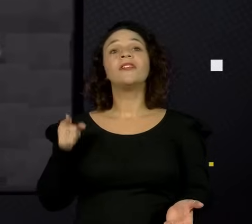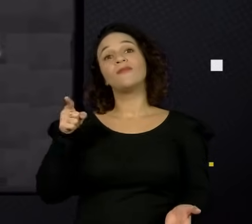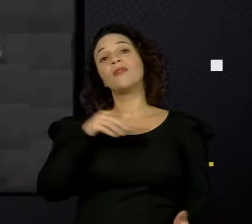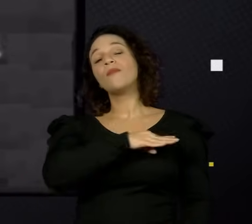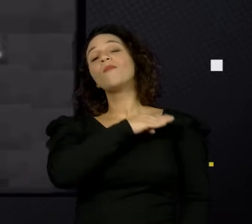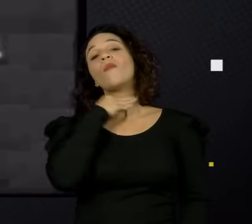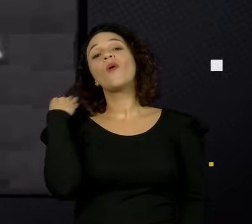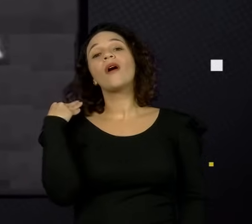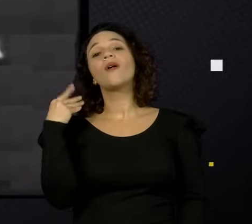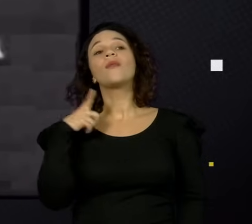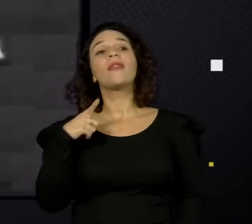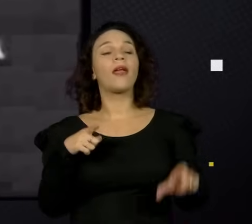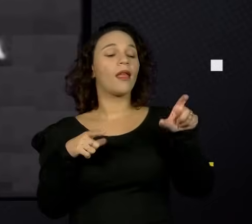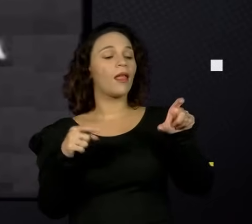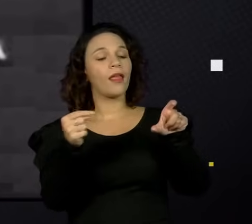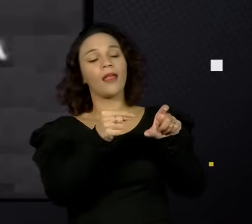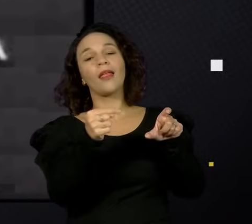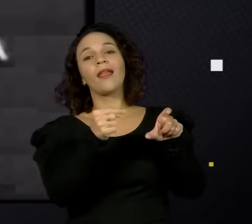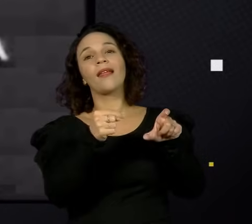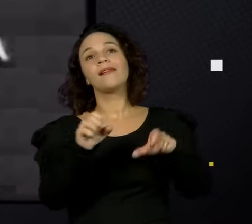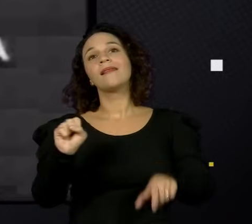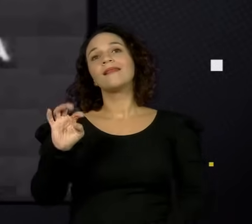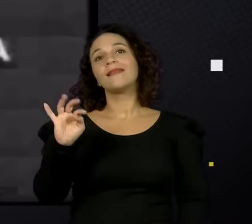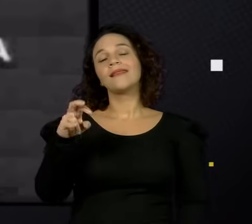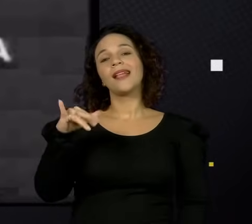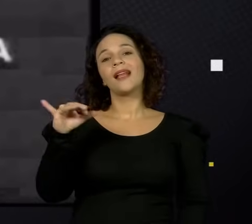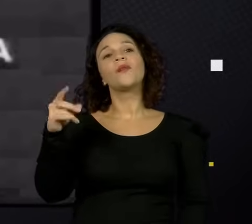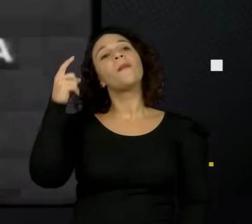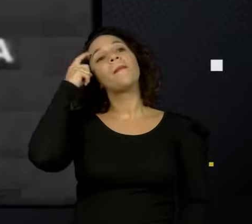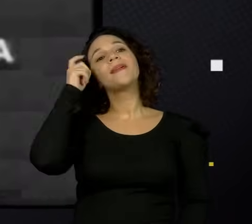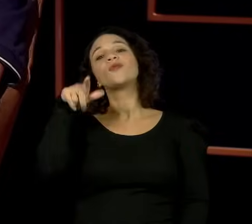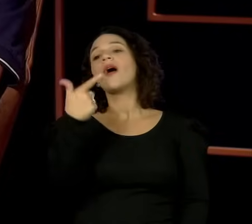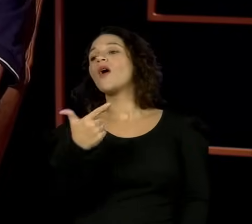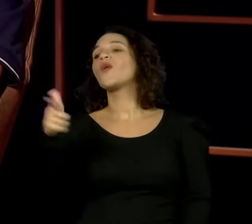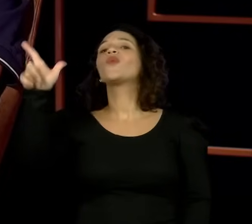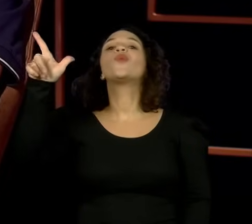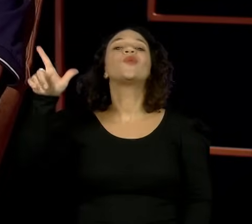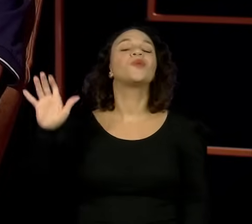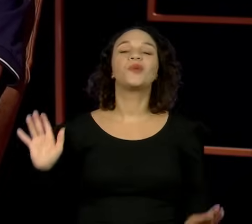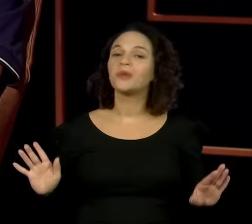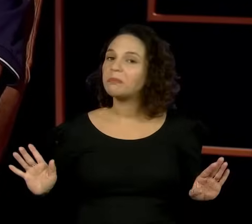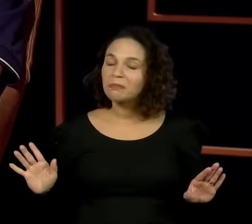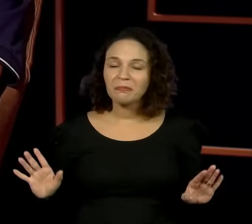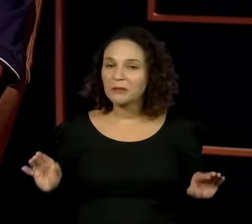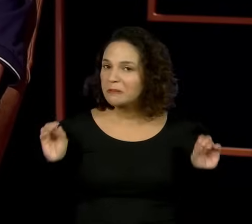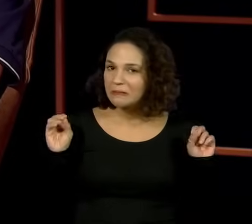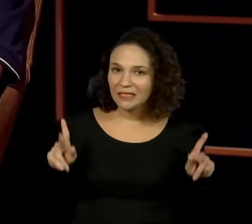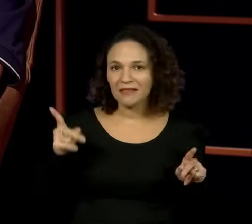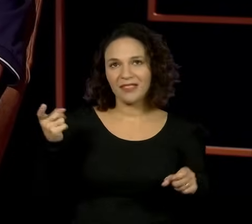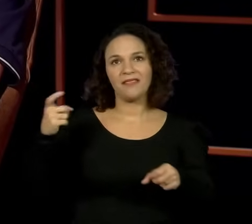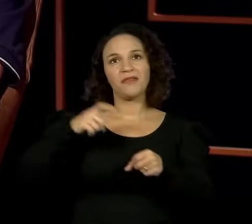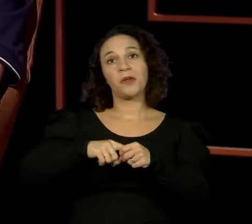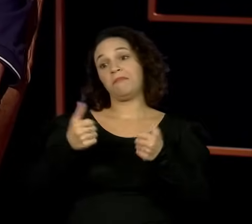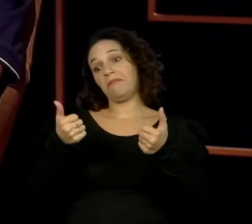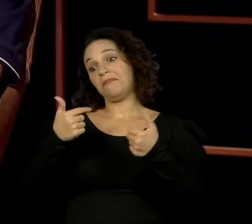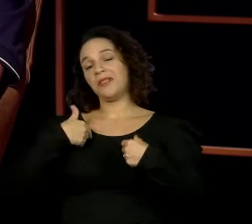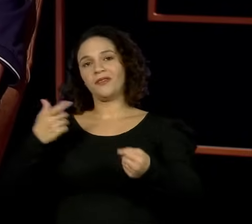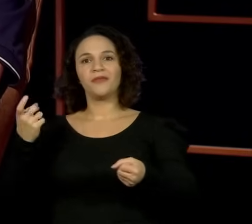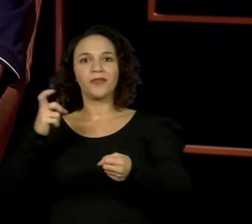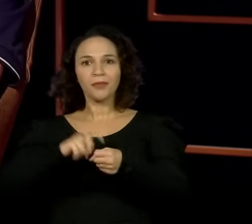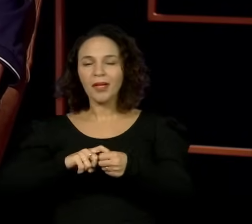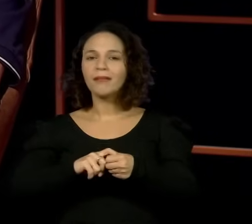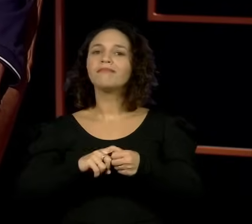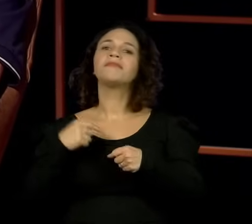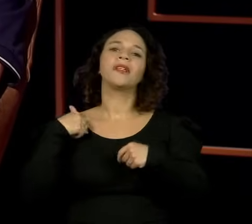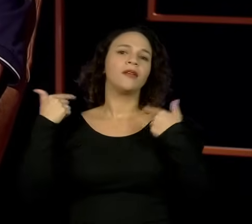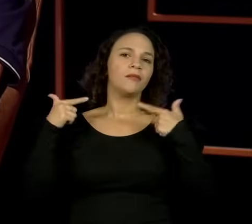com um documento do Estênio. E eles pensaram que morreu foi o Estênio. E você volta. Eu voltei, me empreguei